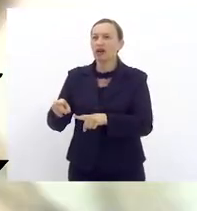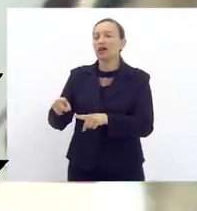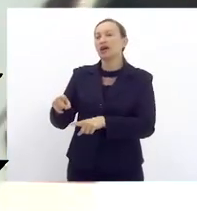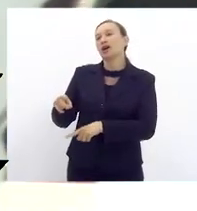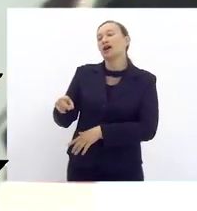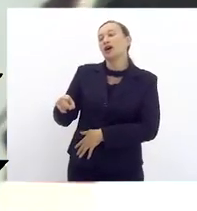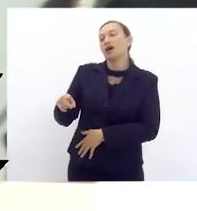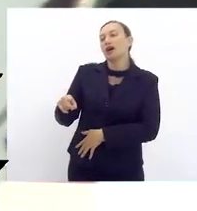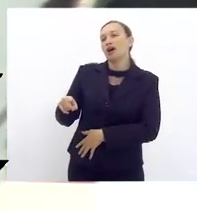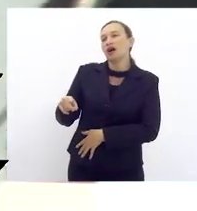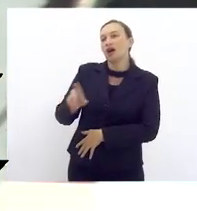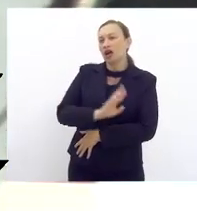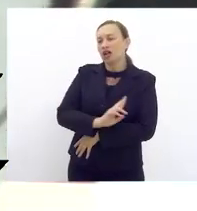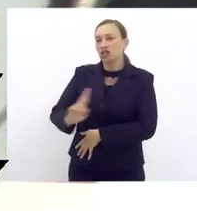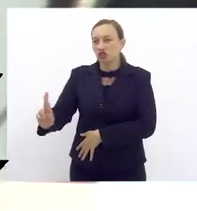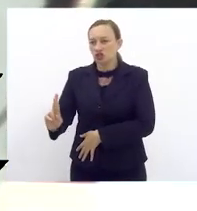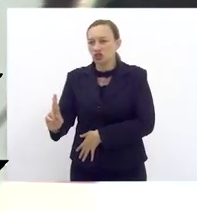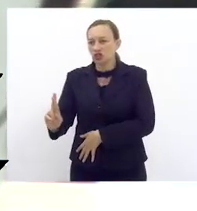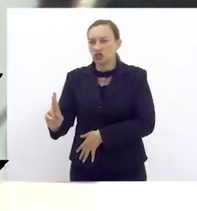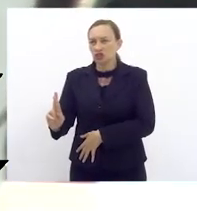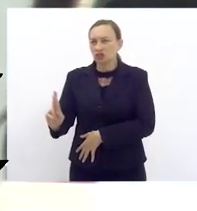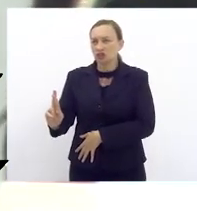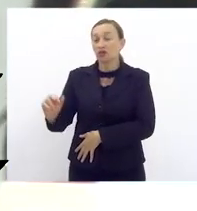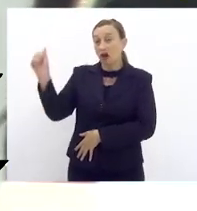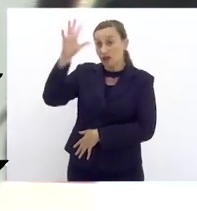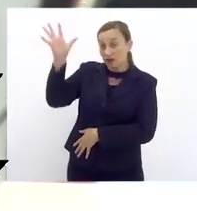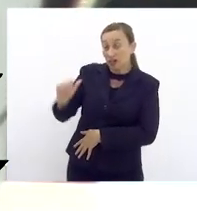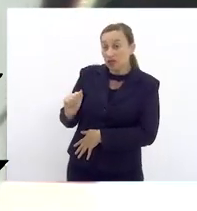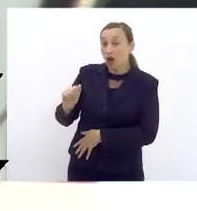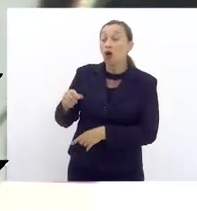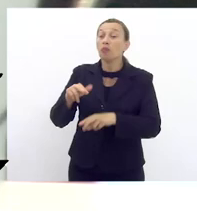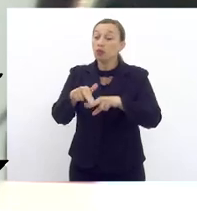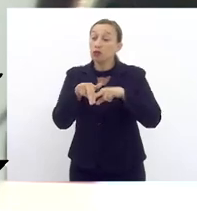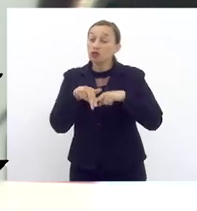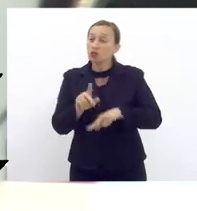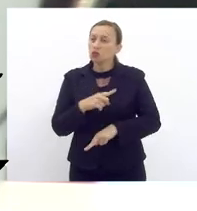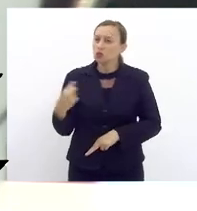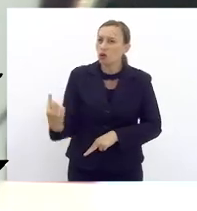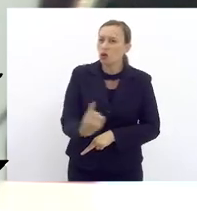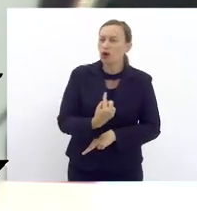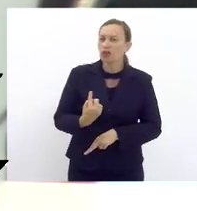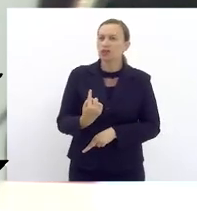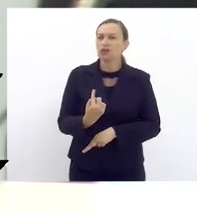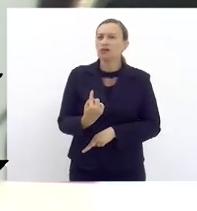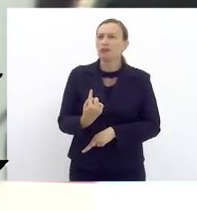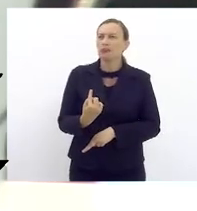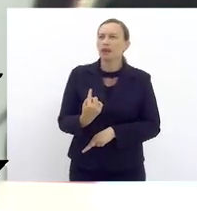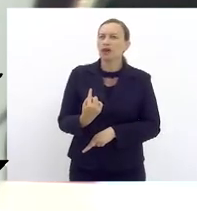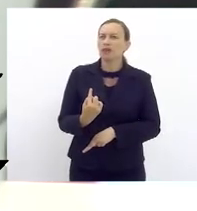Dani Balbi é de matriz africana por isso nós fomos